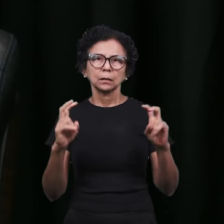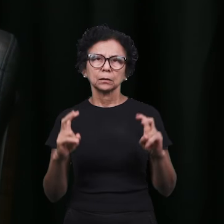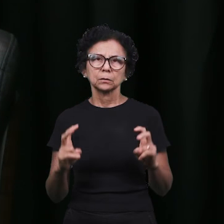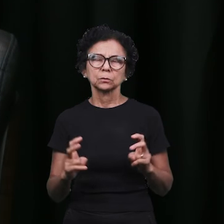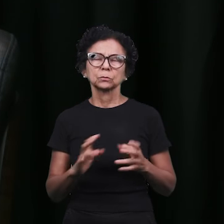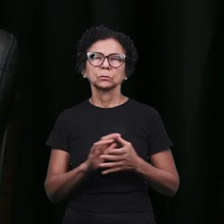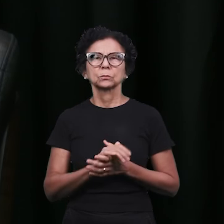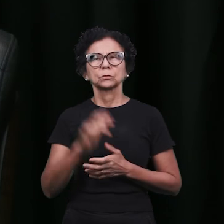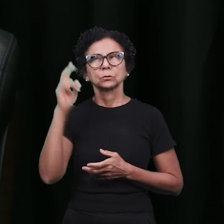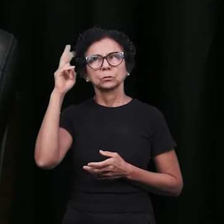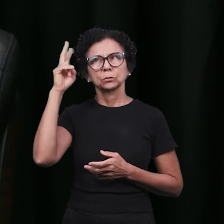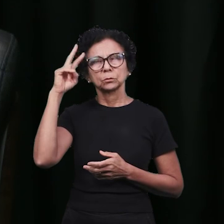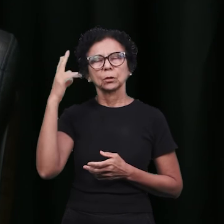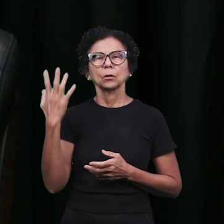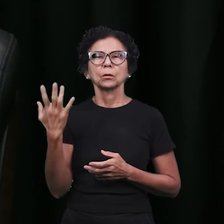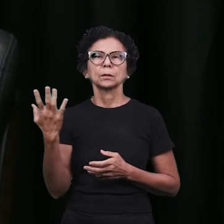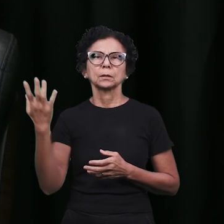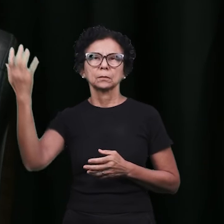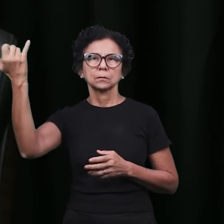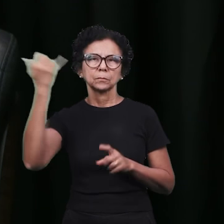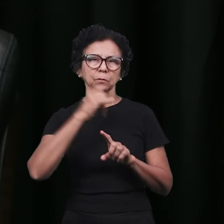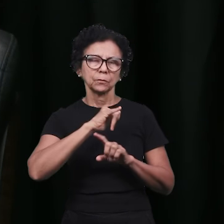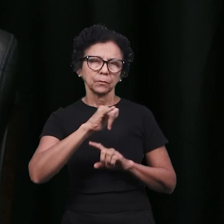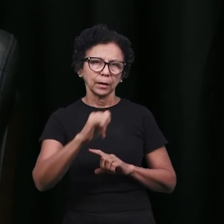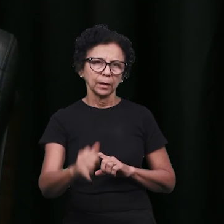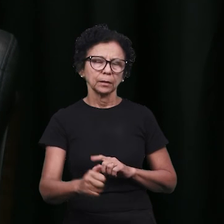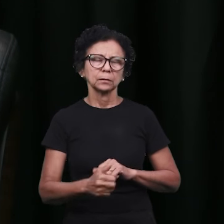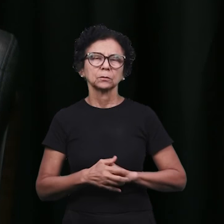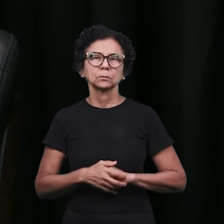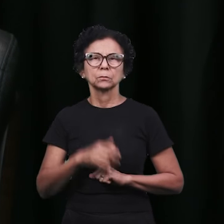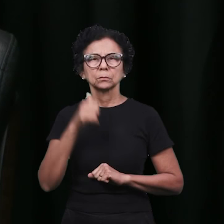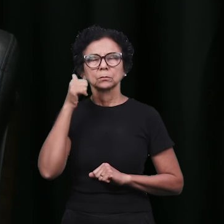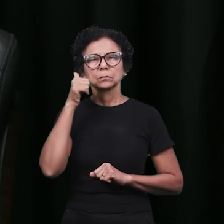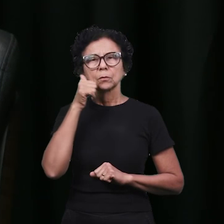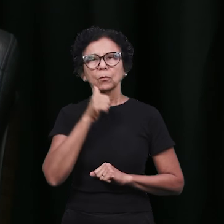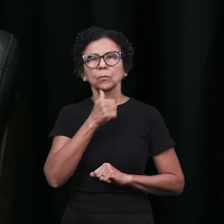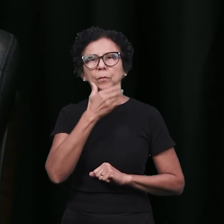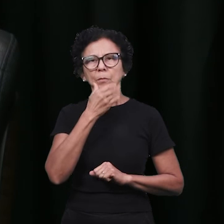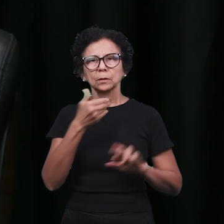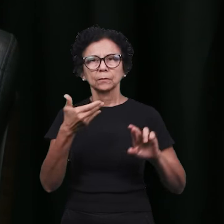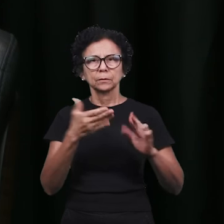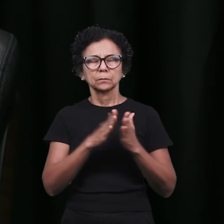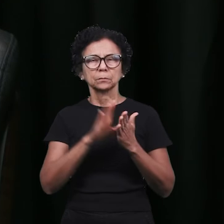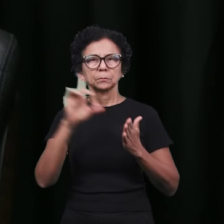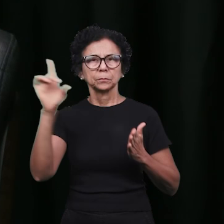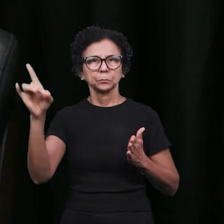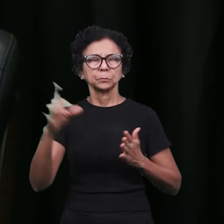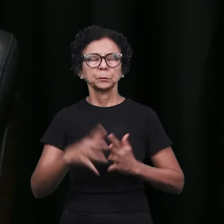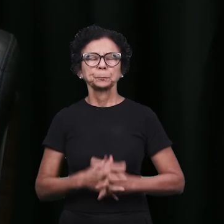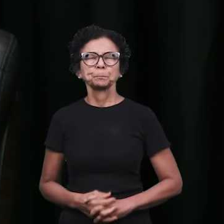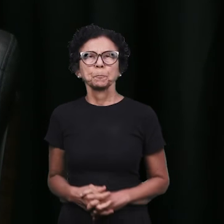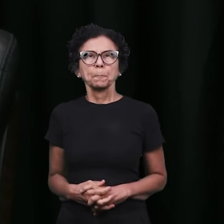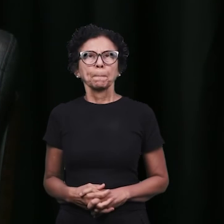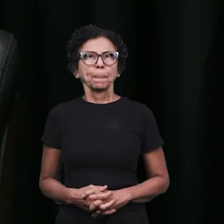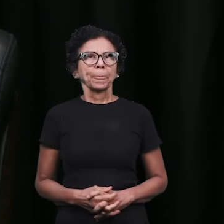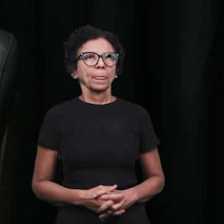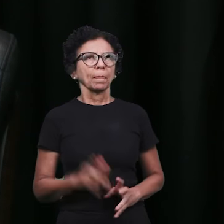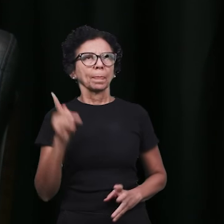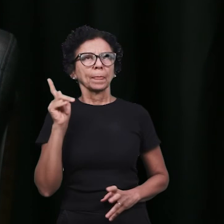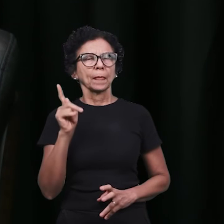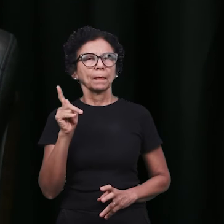aspectos históricos, proféticos, sobre homens e mulheres descritos na Palavra de Deus. Está